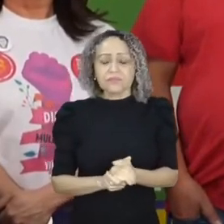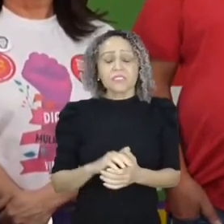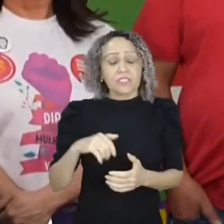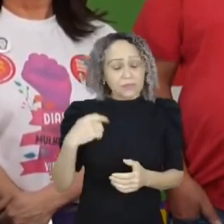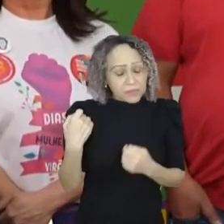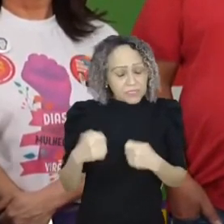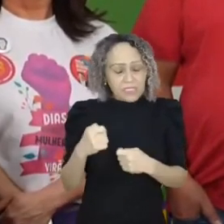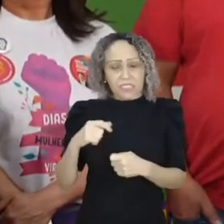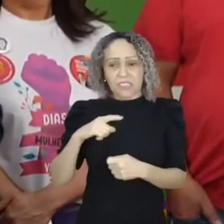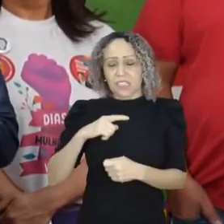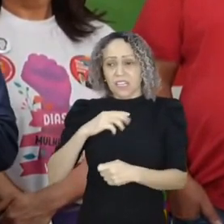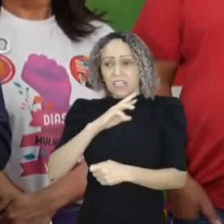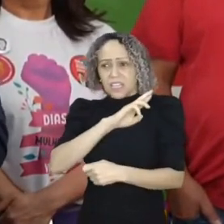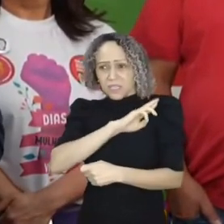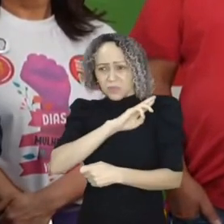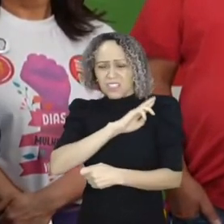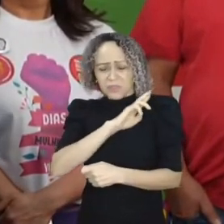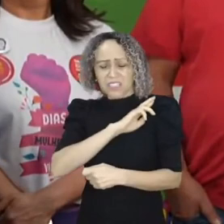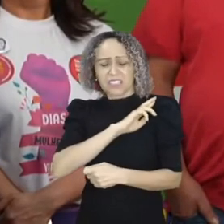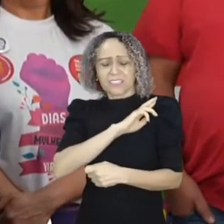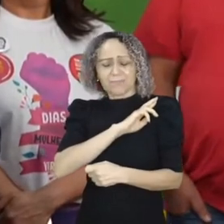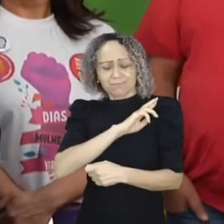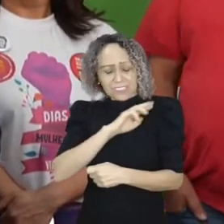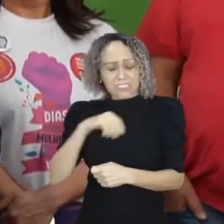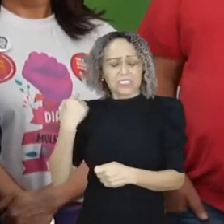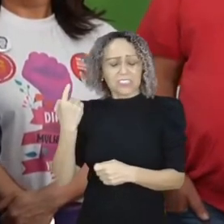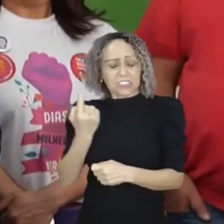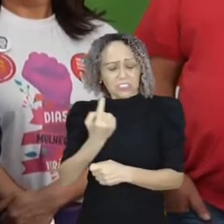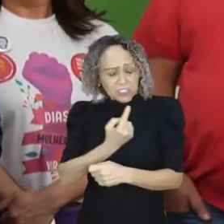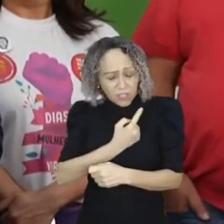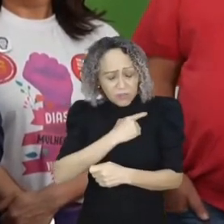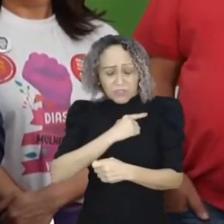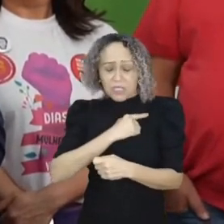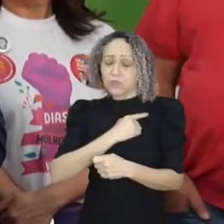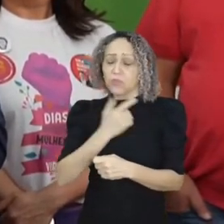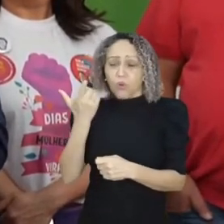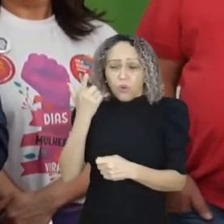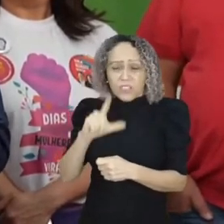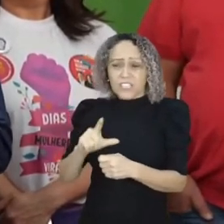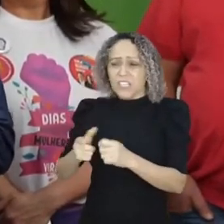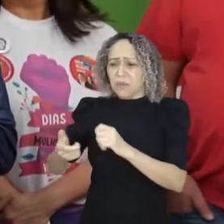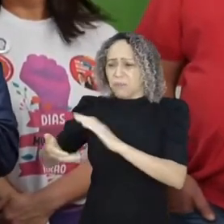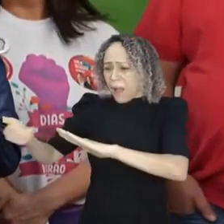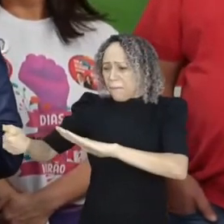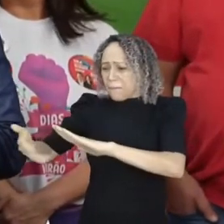ar todas as mentiras contadas pelo clã Bolsonaro.